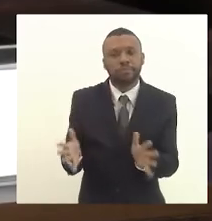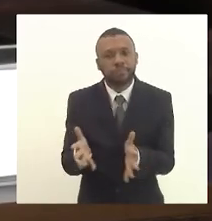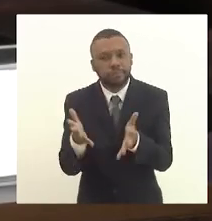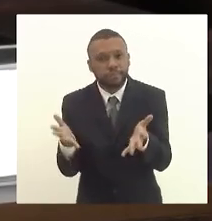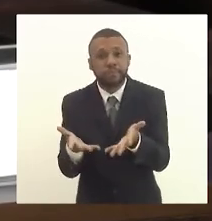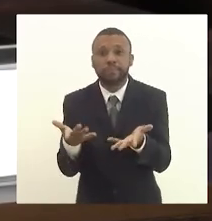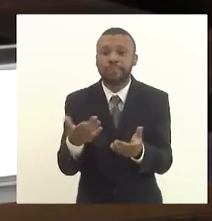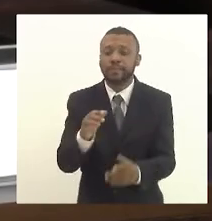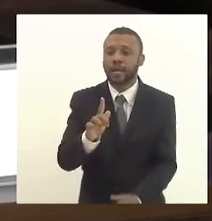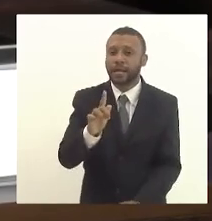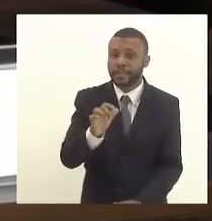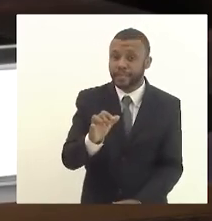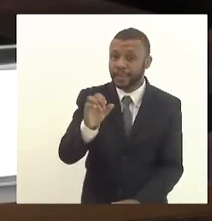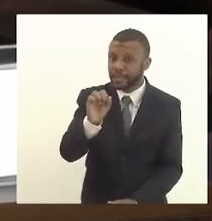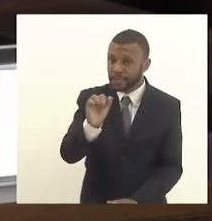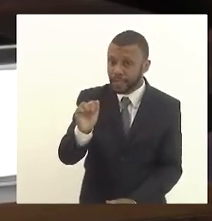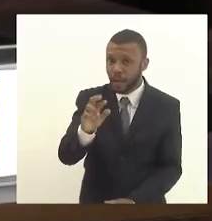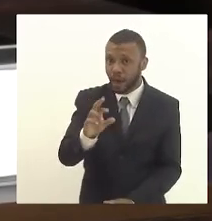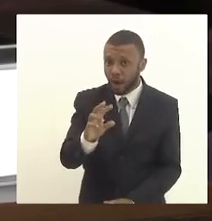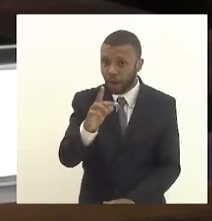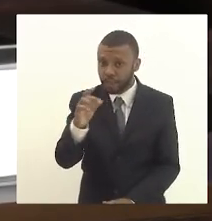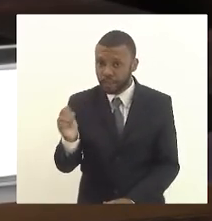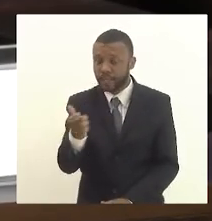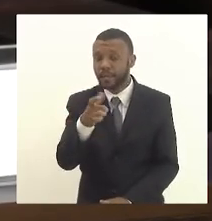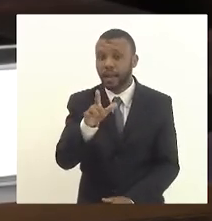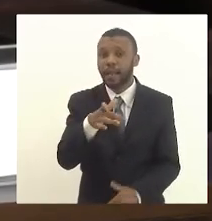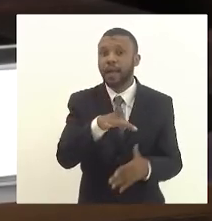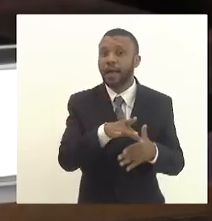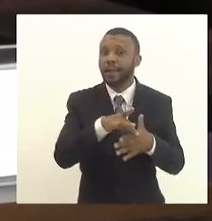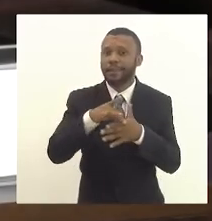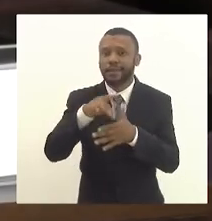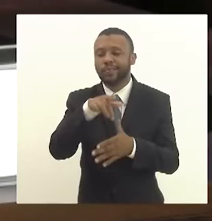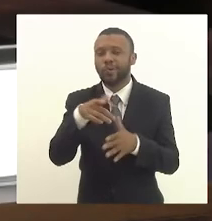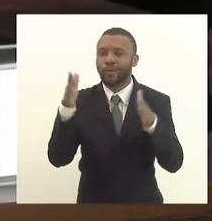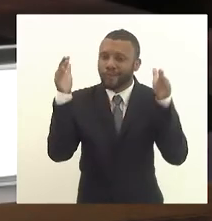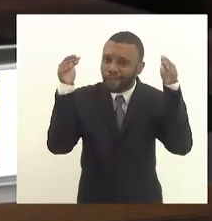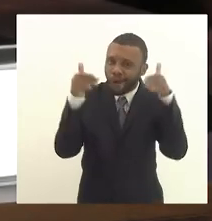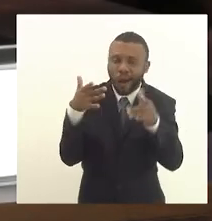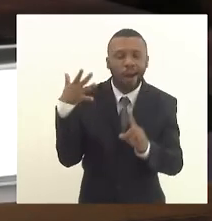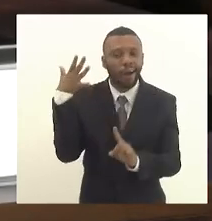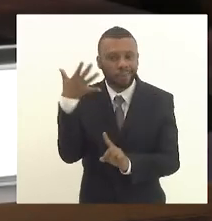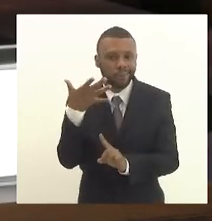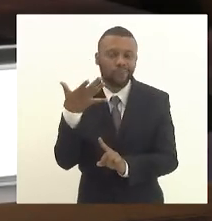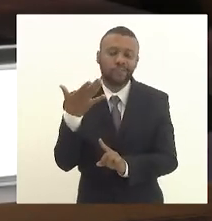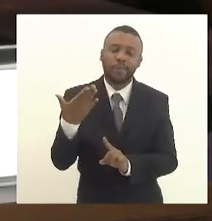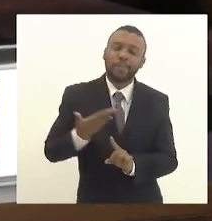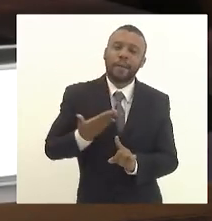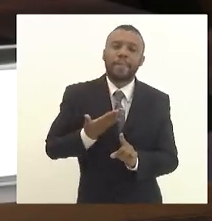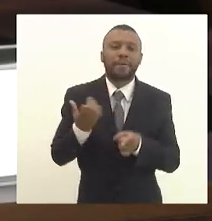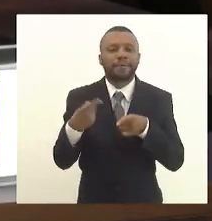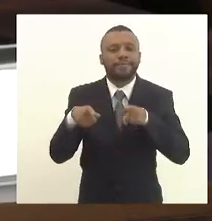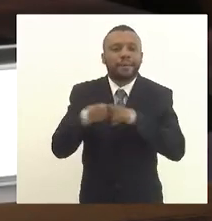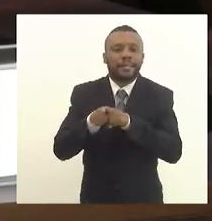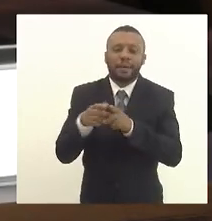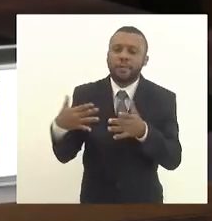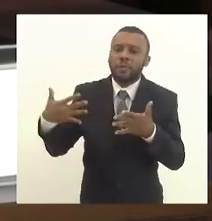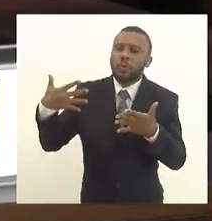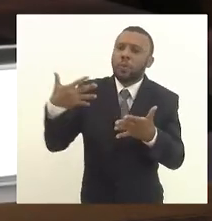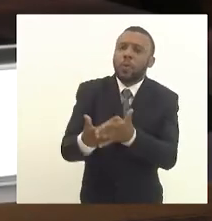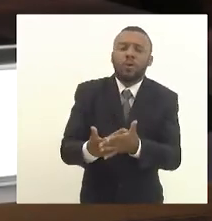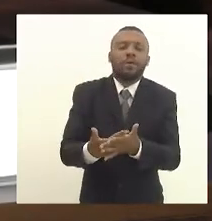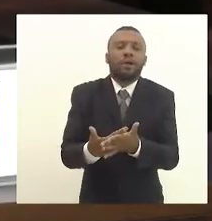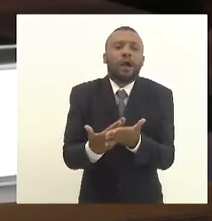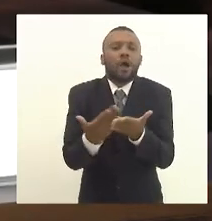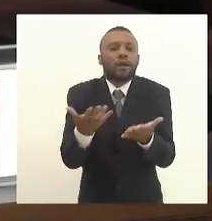Fórum Desenvolvimento Econômico do Rio de Janeiro. A Geisa, meu agradecimento também por todo esse tempo de parceria. Queria falar um pouco para vocês